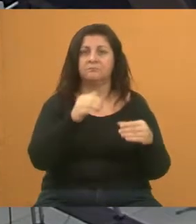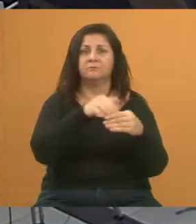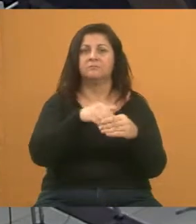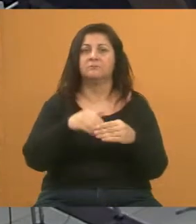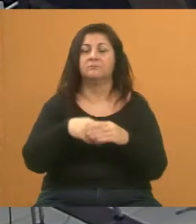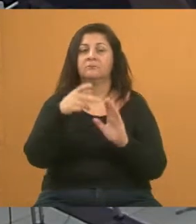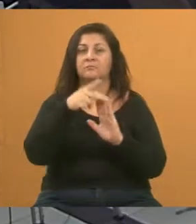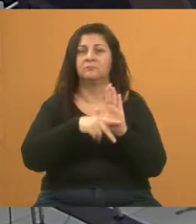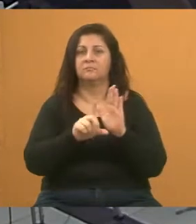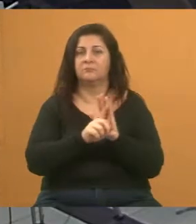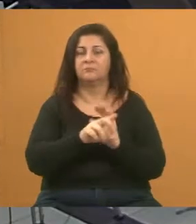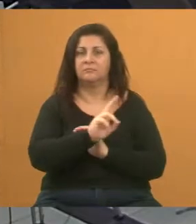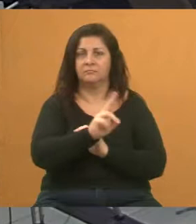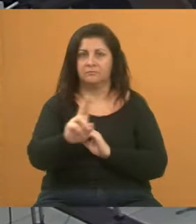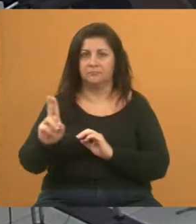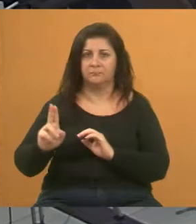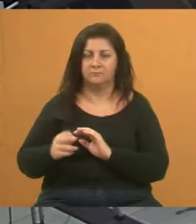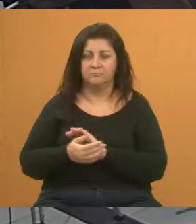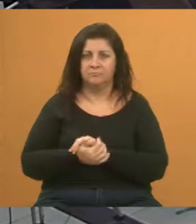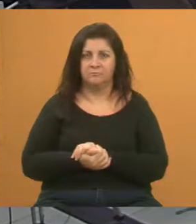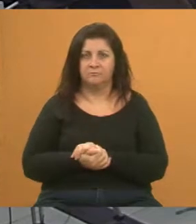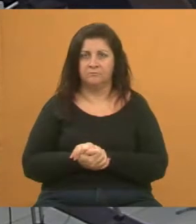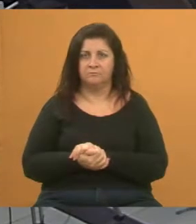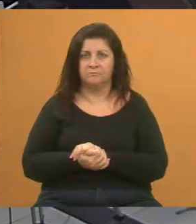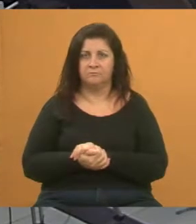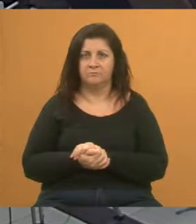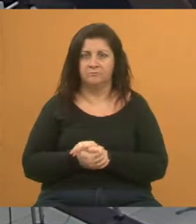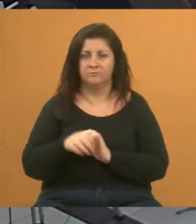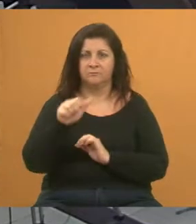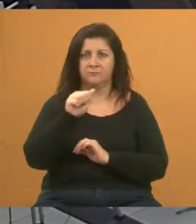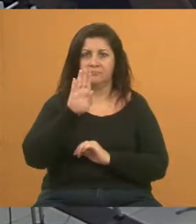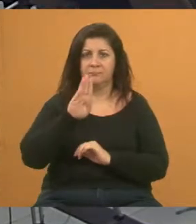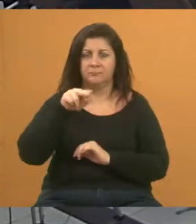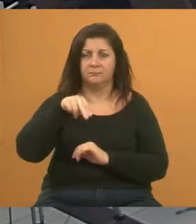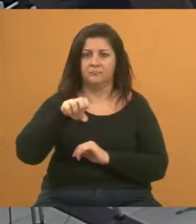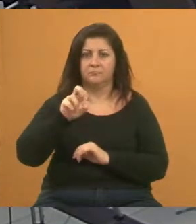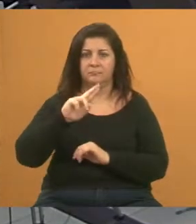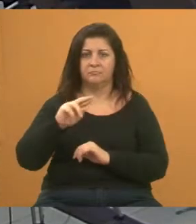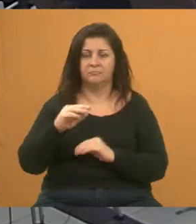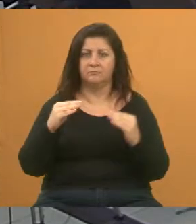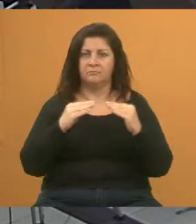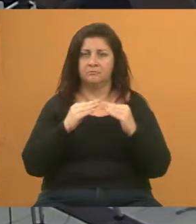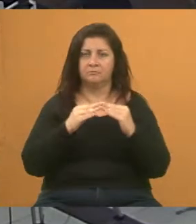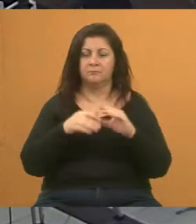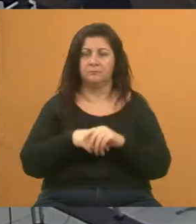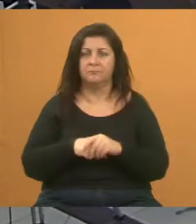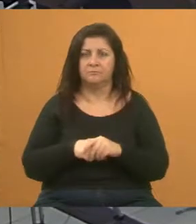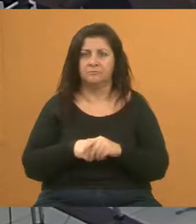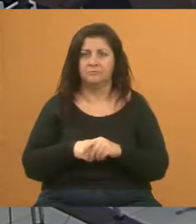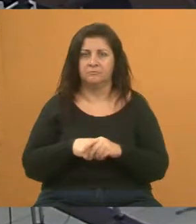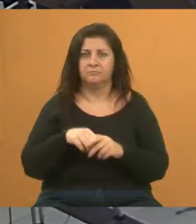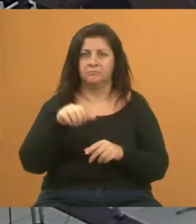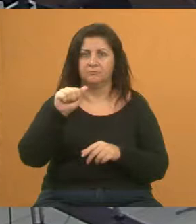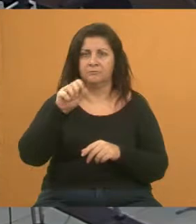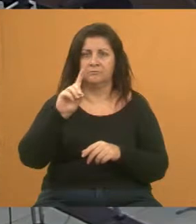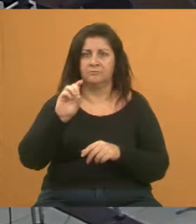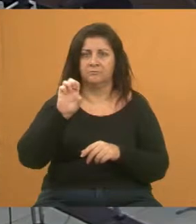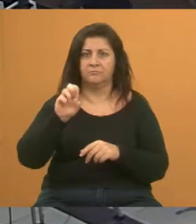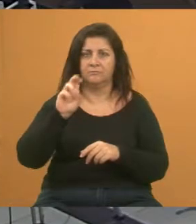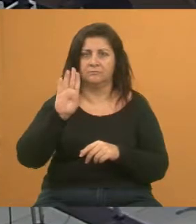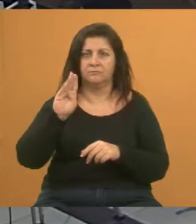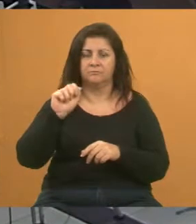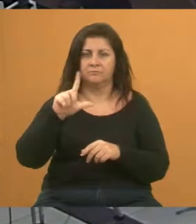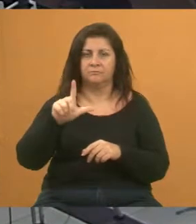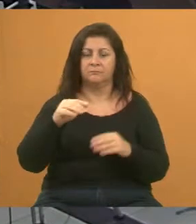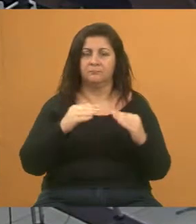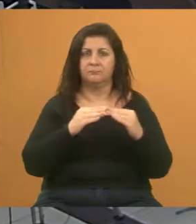votação do projeto na forma nominal. Como vota a vereadora Abner de Madureira? Favorável. Como vota a vereadora Aderbal Sodré?